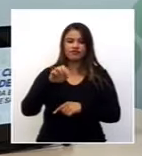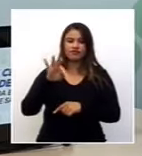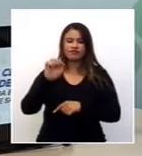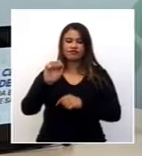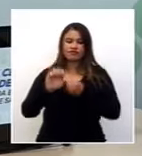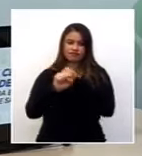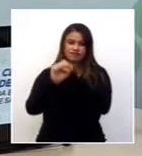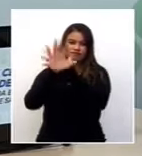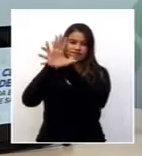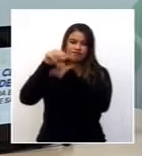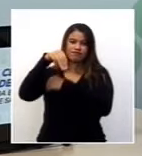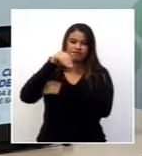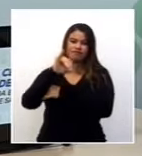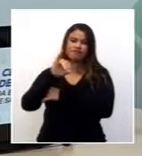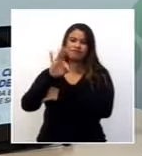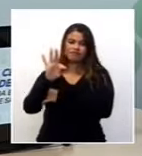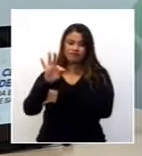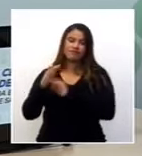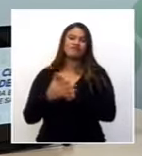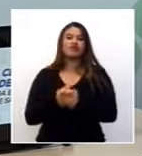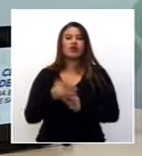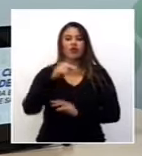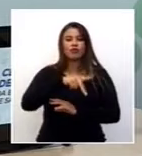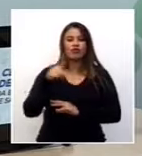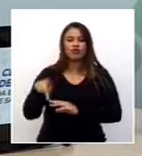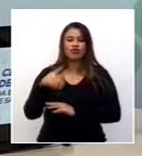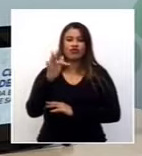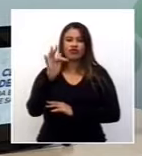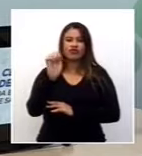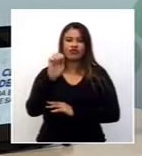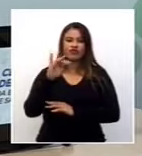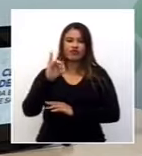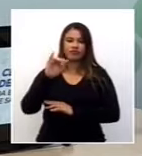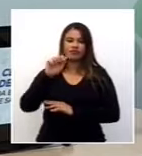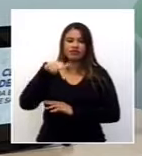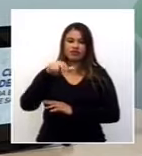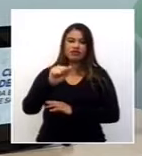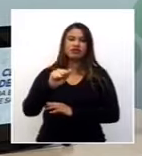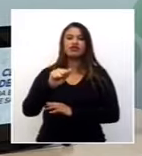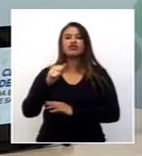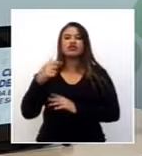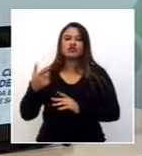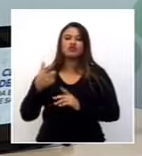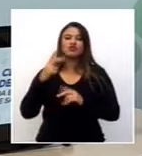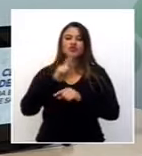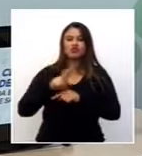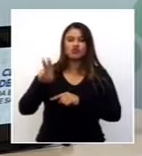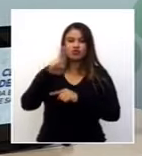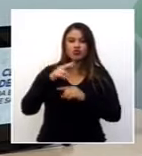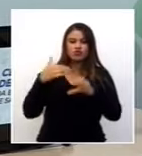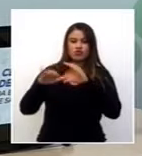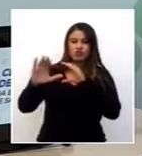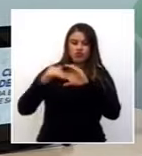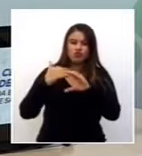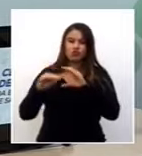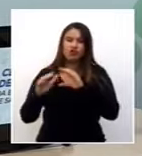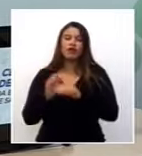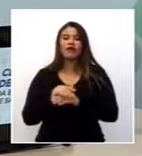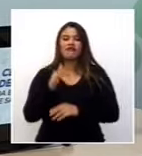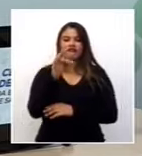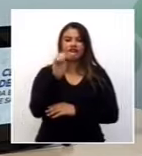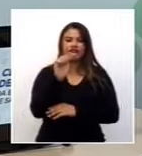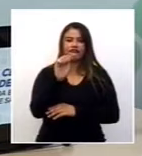com os alunos, a professora Fabiana, que usa o Messenger, o professor Fábio usa as